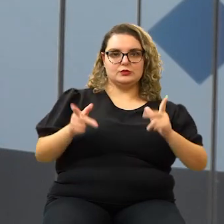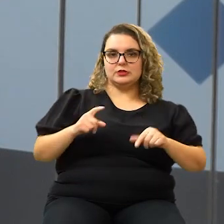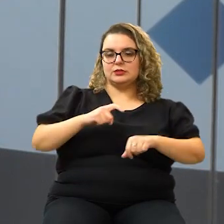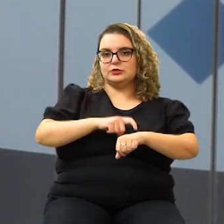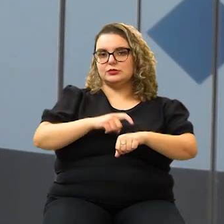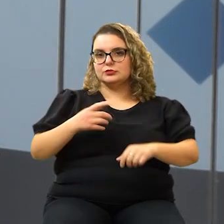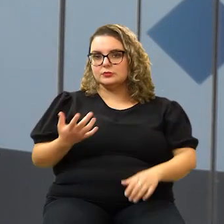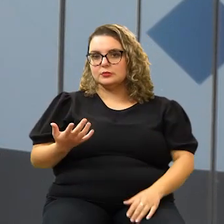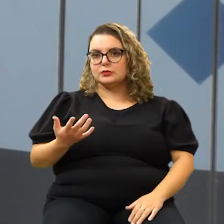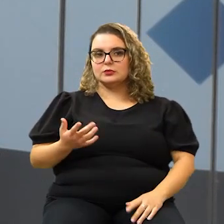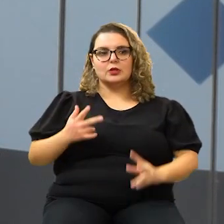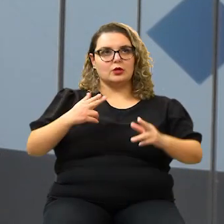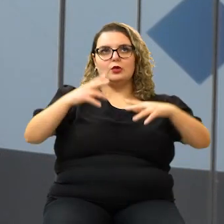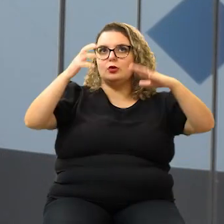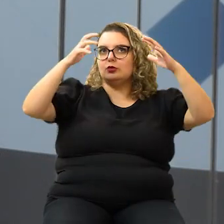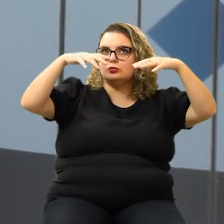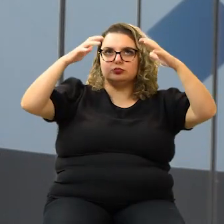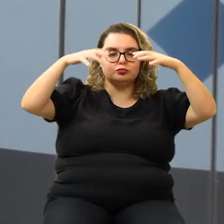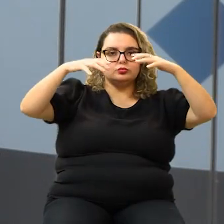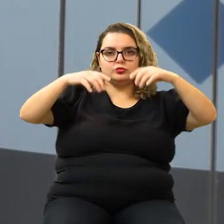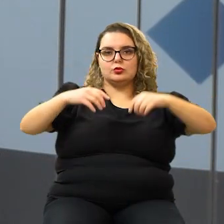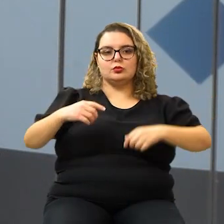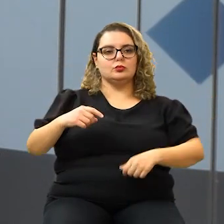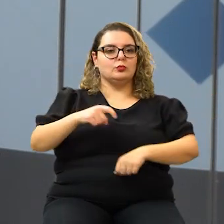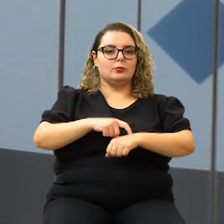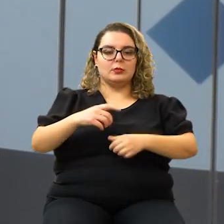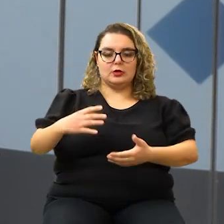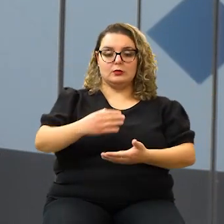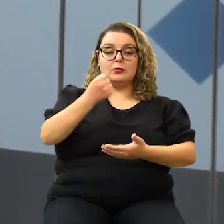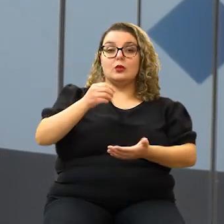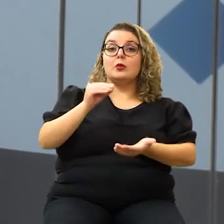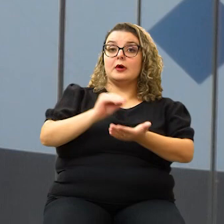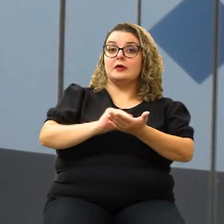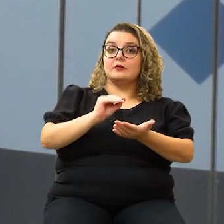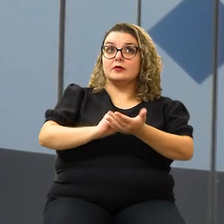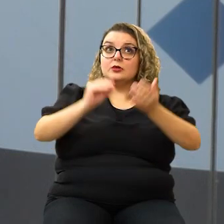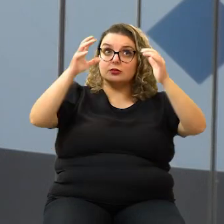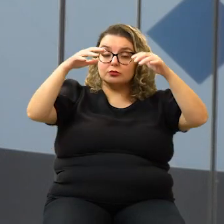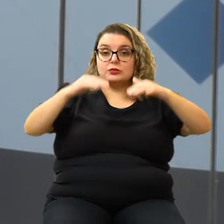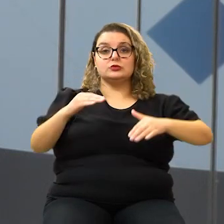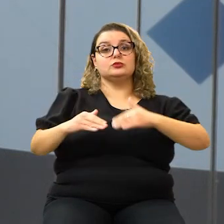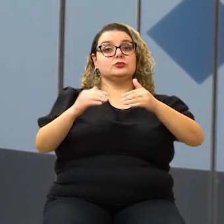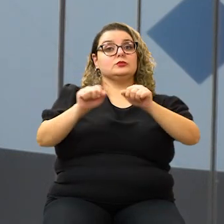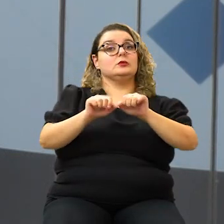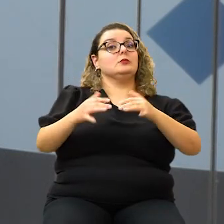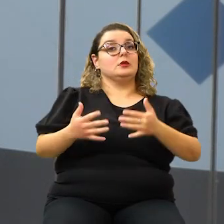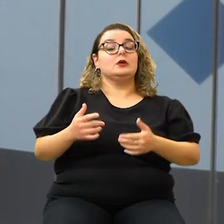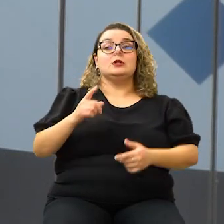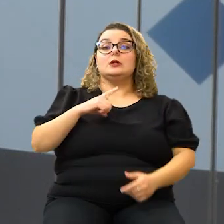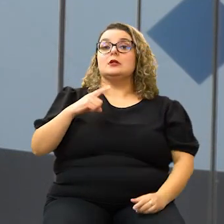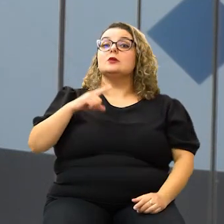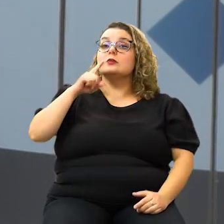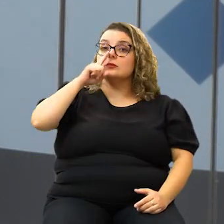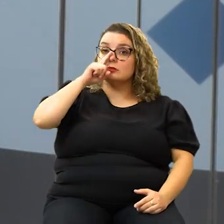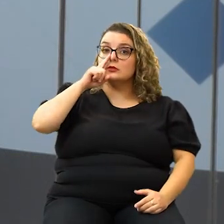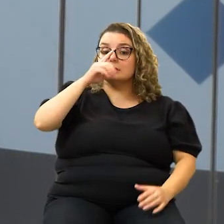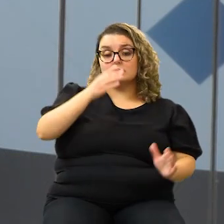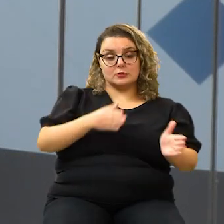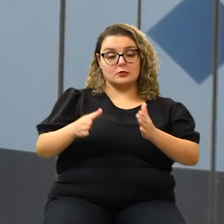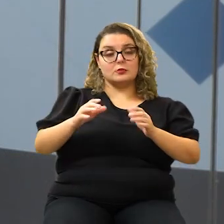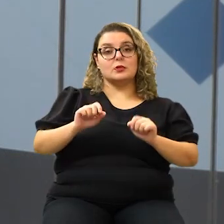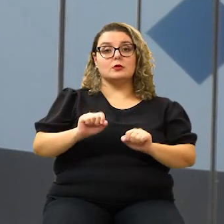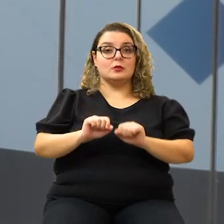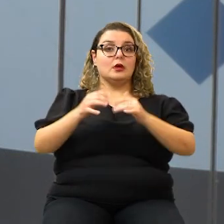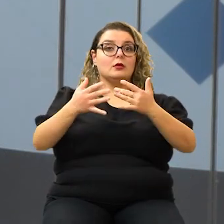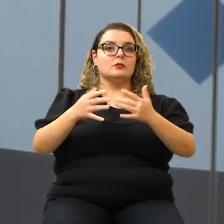época, como chuvas na época de colheita ou a falta da chuva na época do desenvolvimento agrícola, a gente começa a ter um risco maior na produção